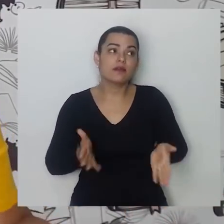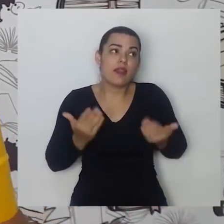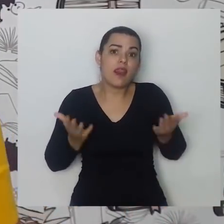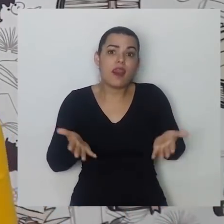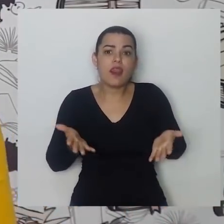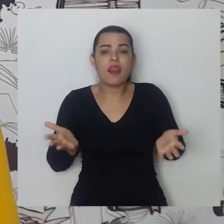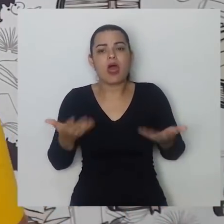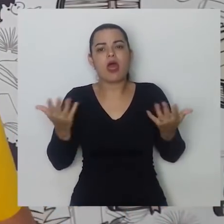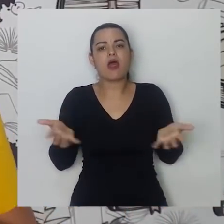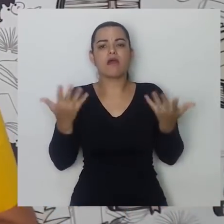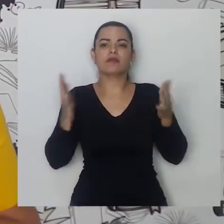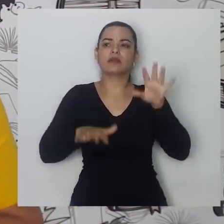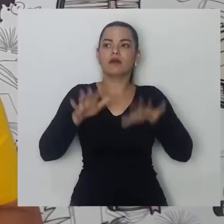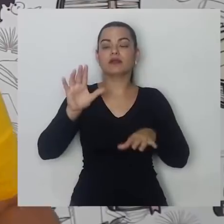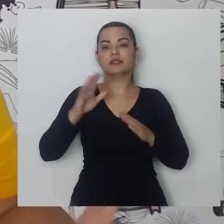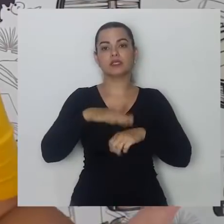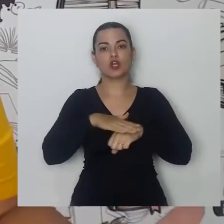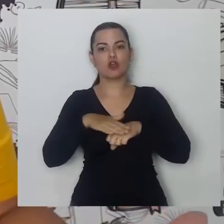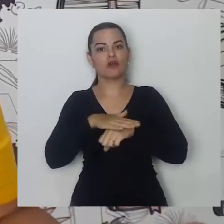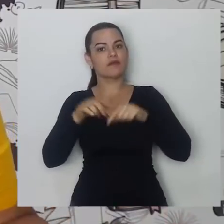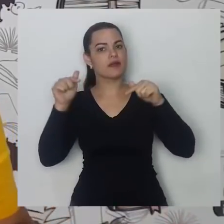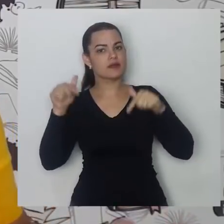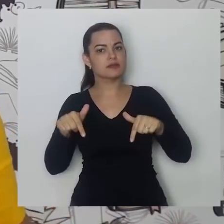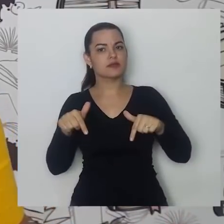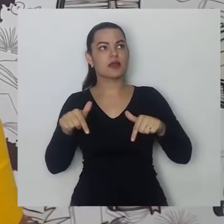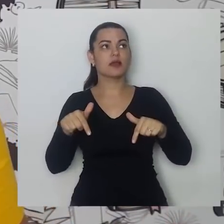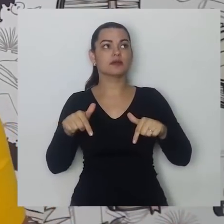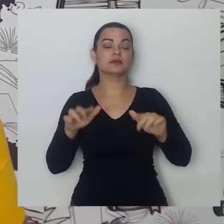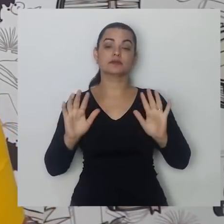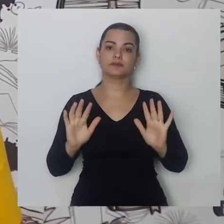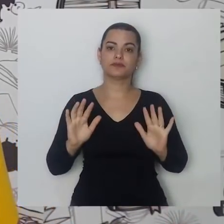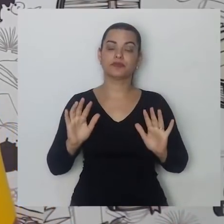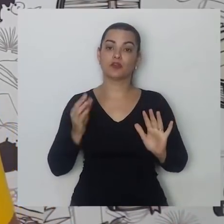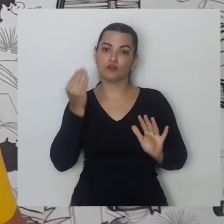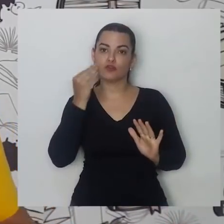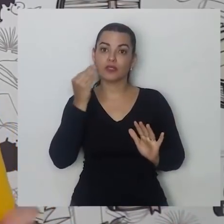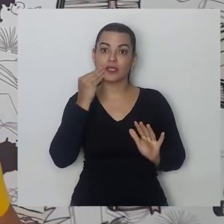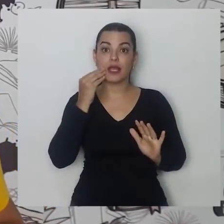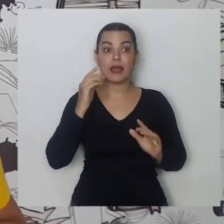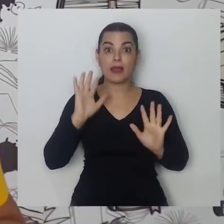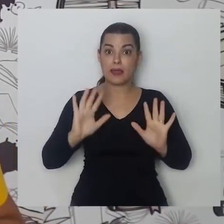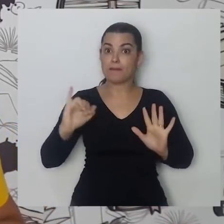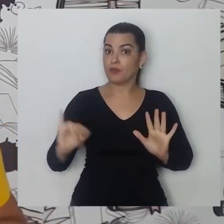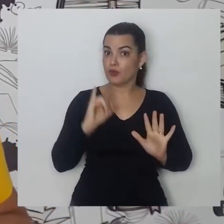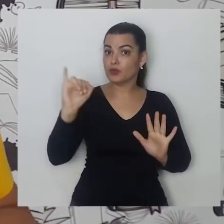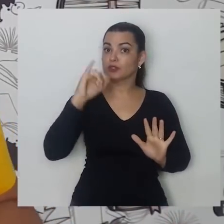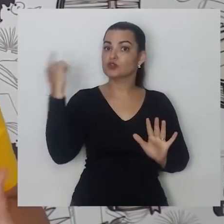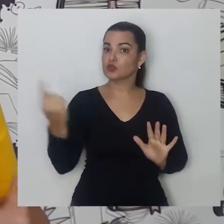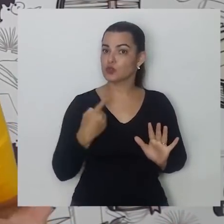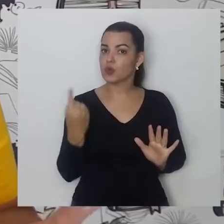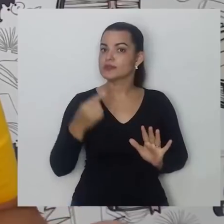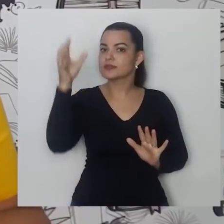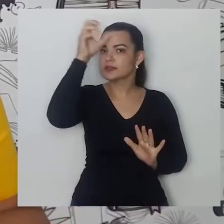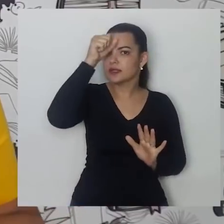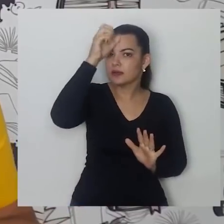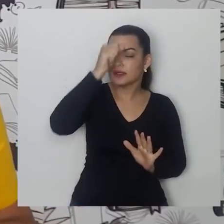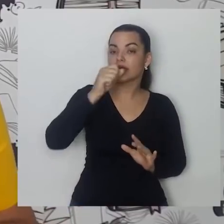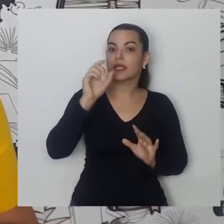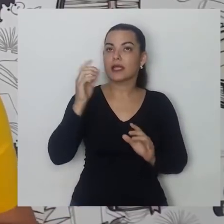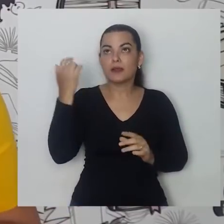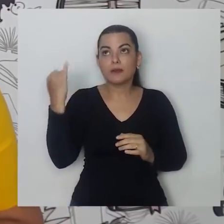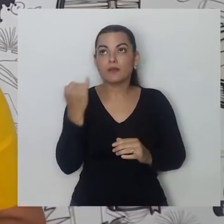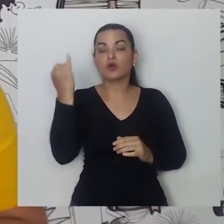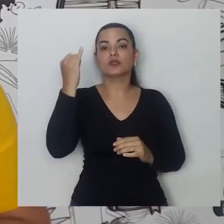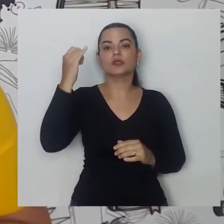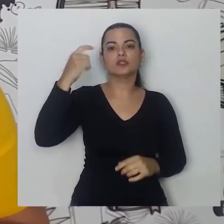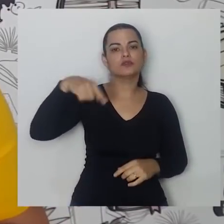mais leve essa conversa, que é importante a gente saber dessa história, mas que vocês possam refletir sobre tudo